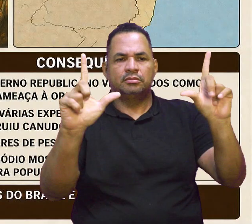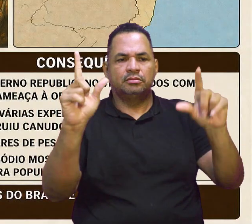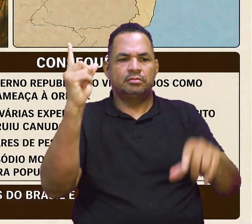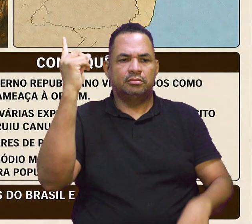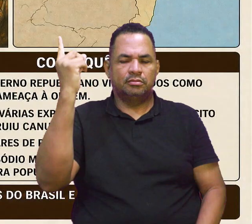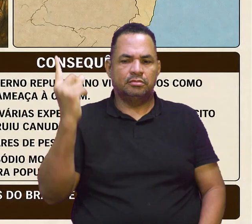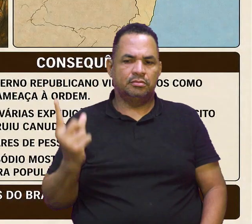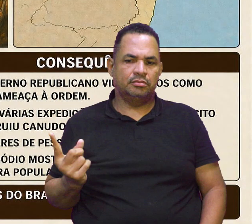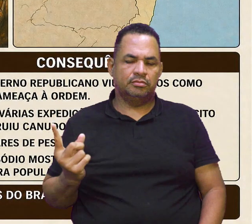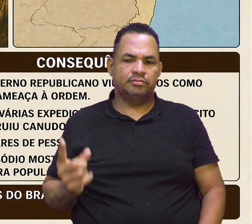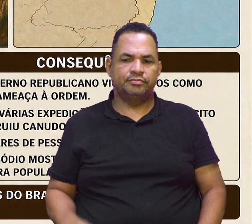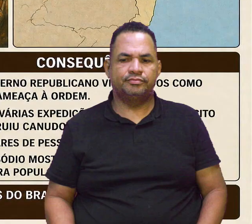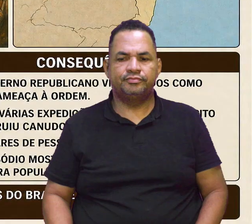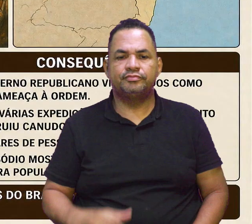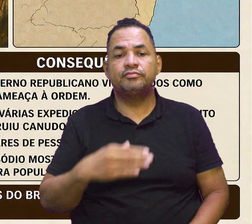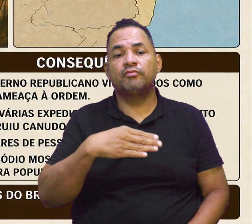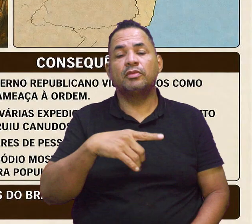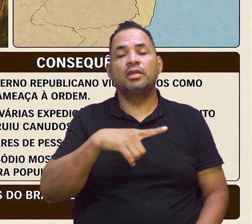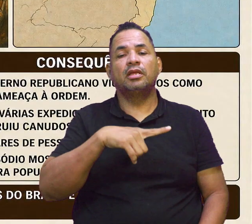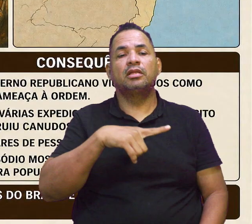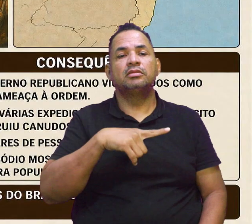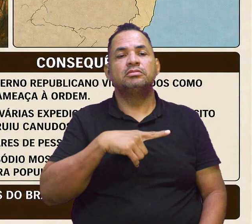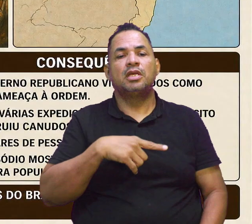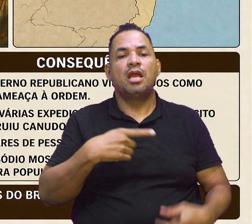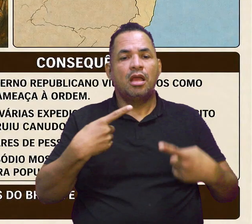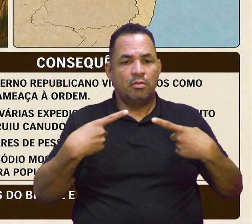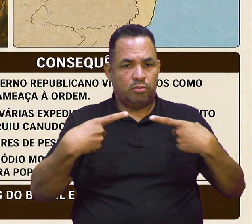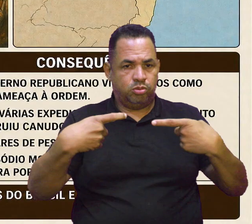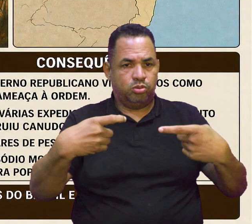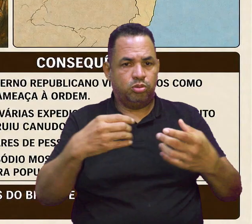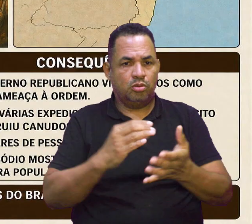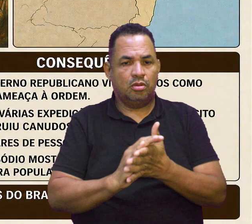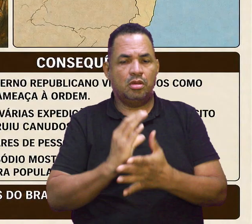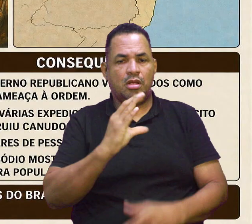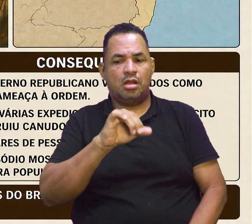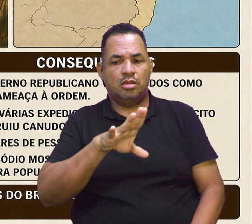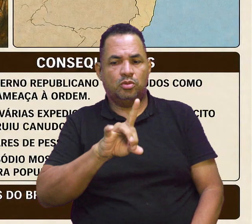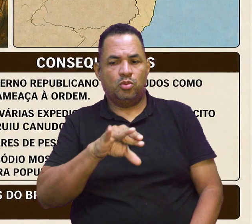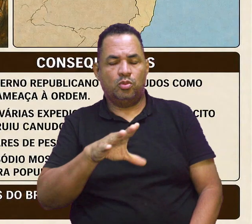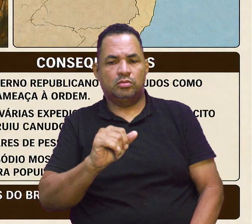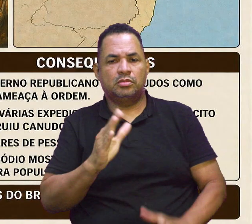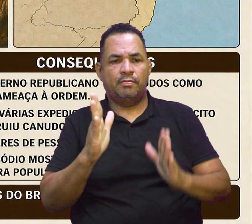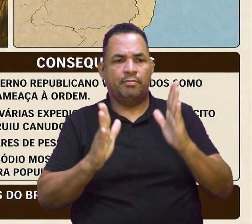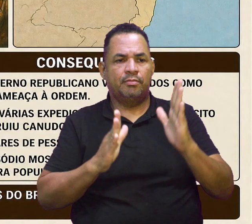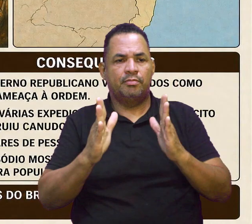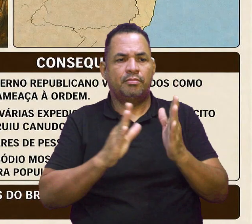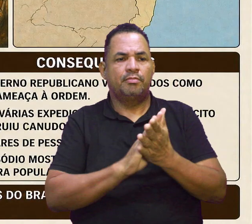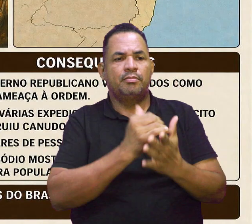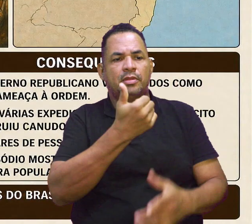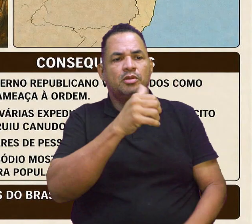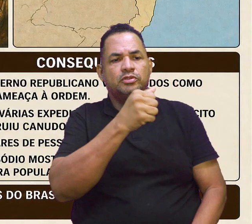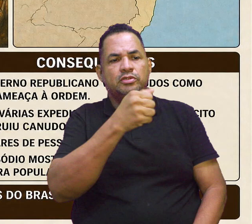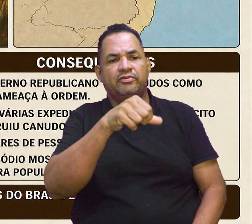aqui nós temos a Guerra de Canudos. Vai durar bem pouco, de 1896 a